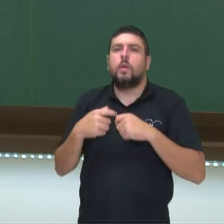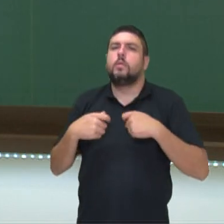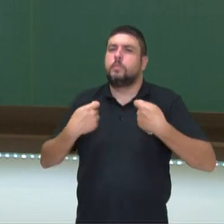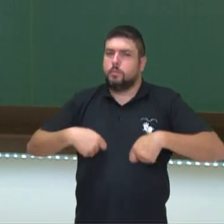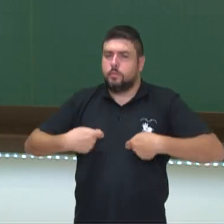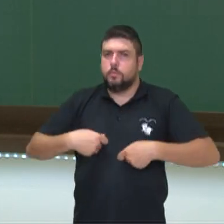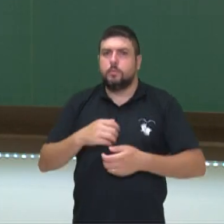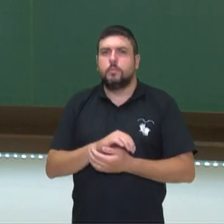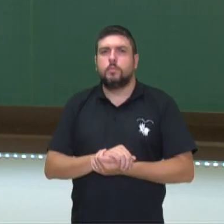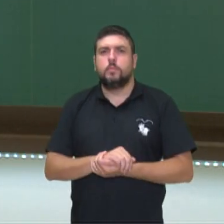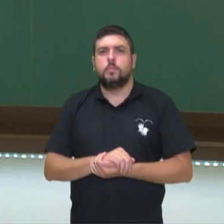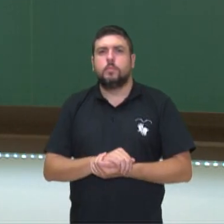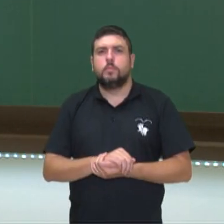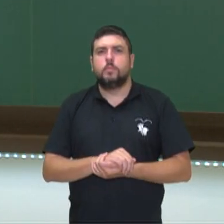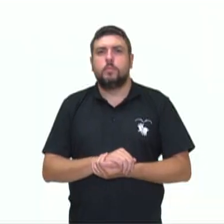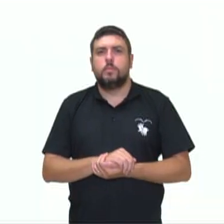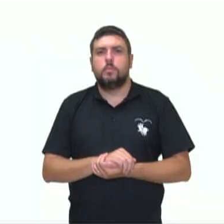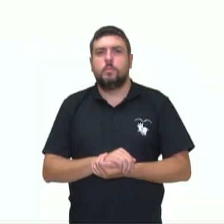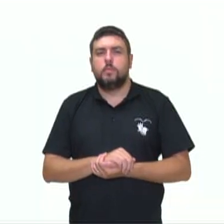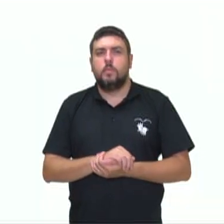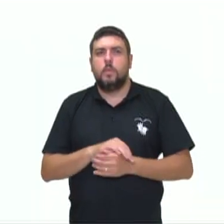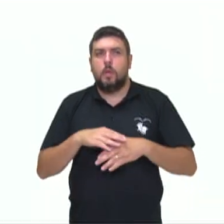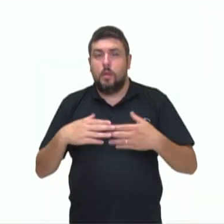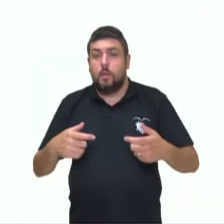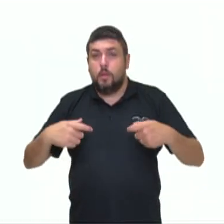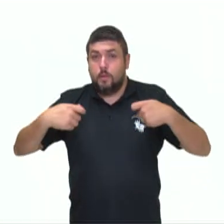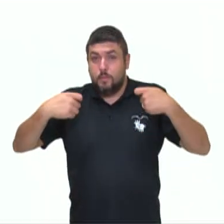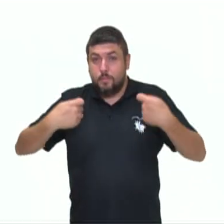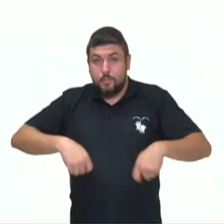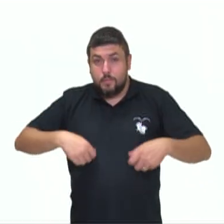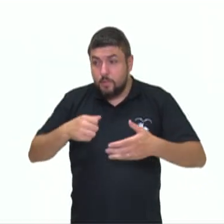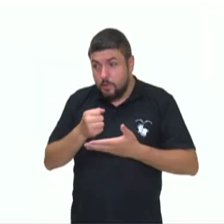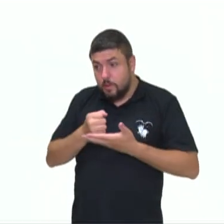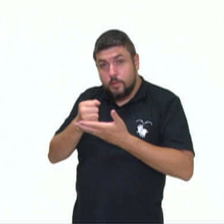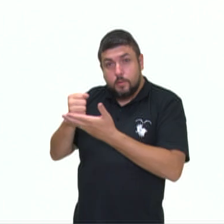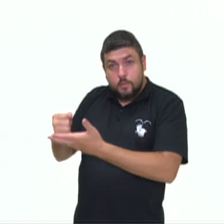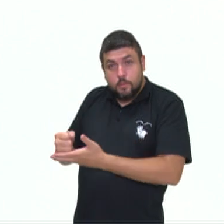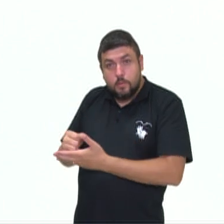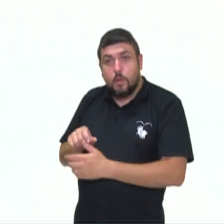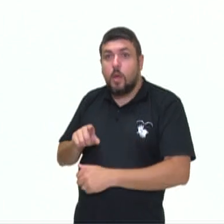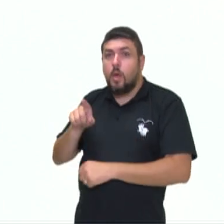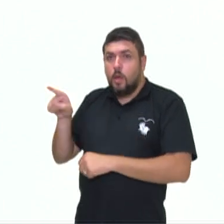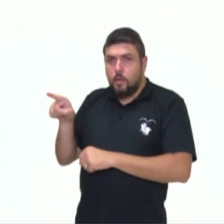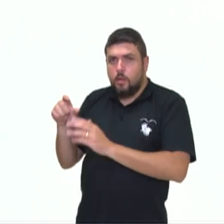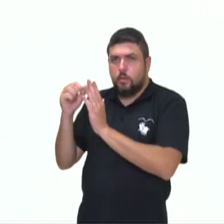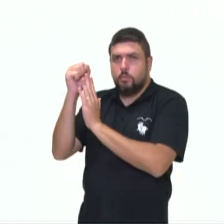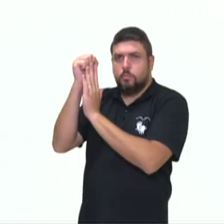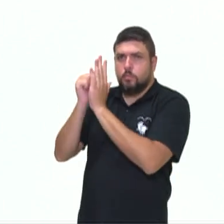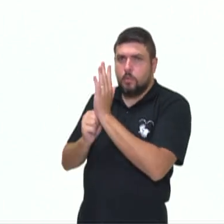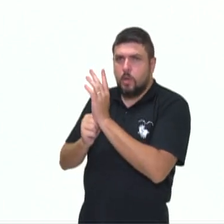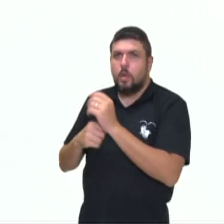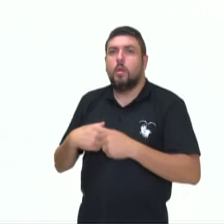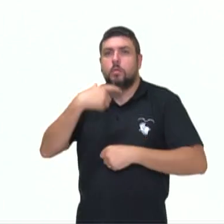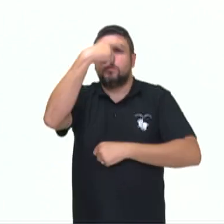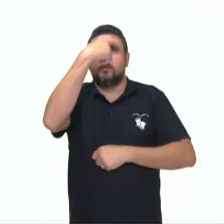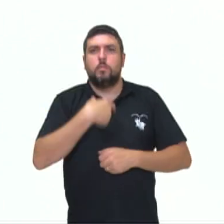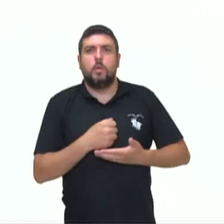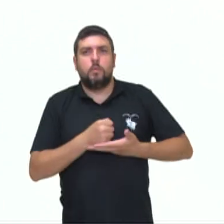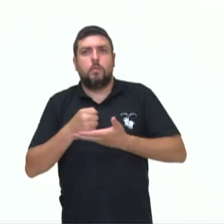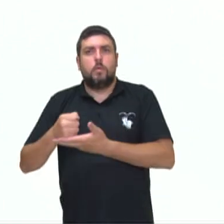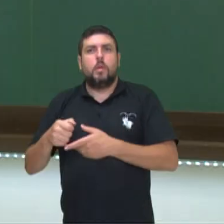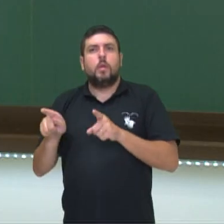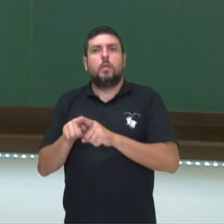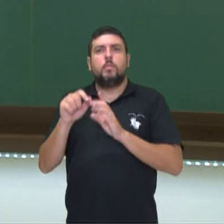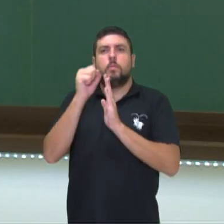luvas. Então, caso precise de ajuda, o doente e seu ajudante devem usar máscara. O assistente também deve usar luvas